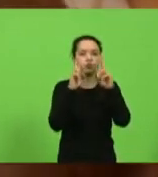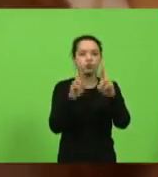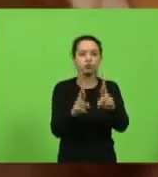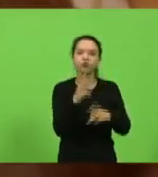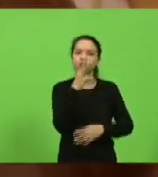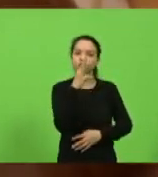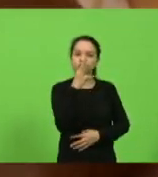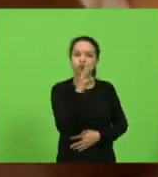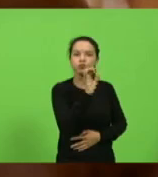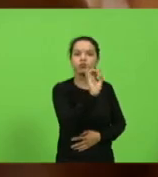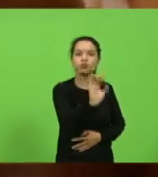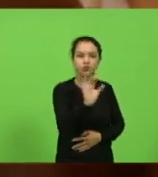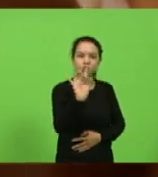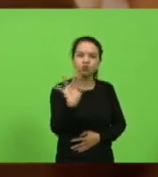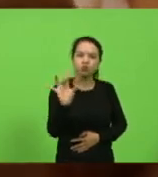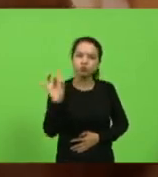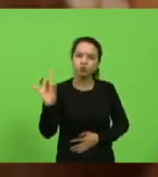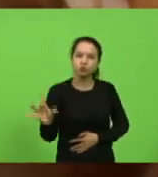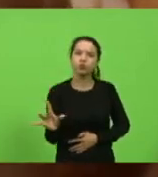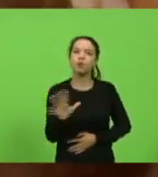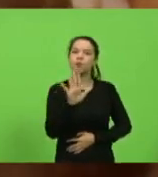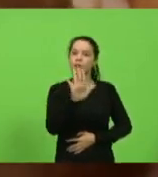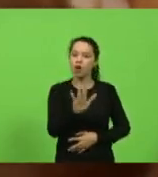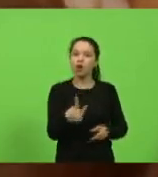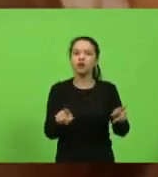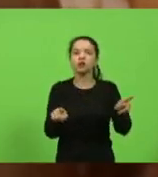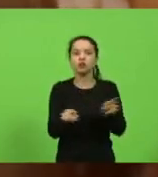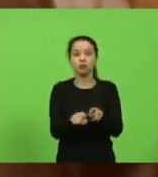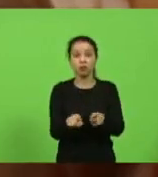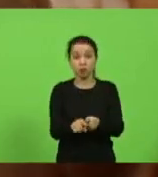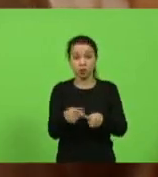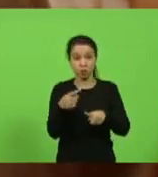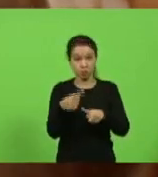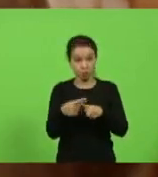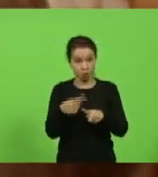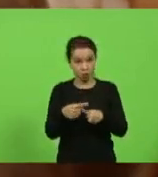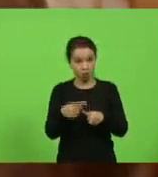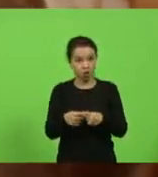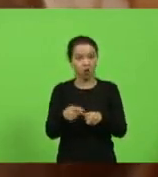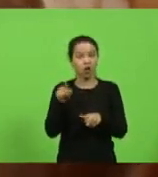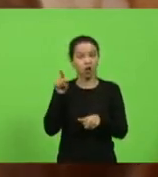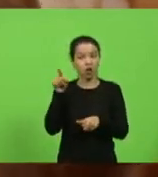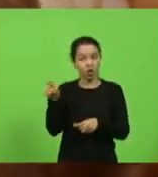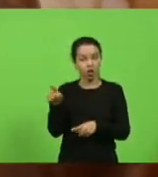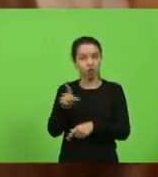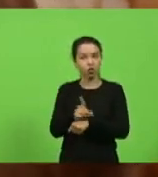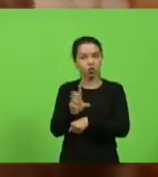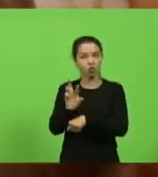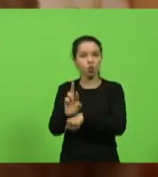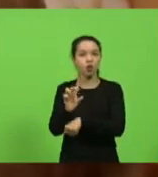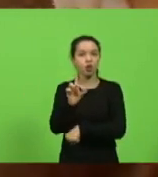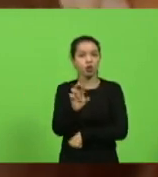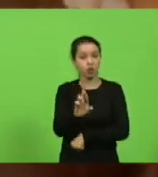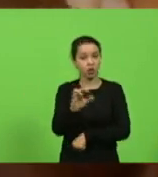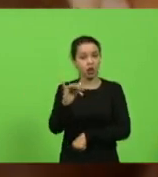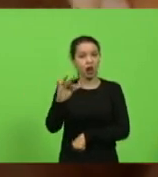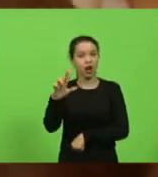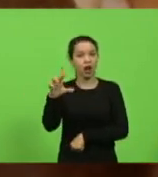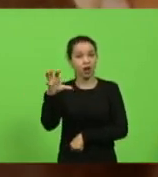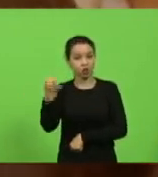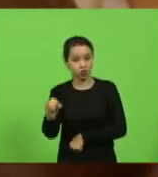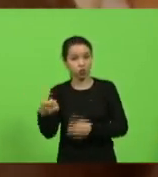vocês, mas também porque, como bem ressaltou o doutor Ricardo Roesli na abertura